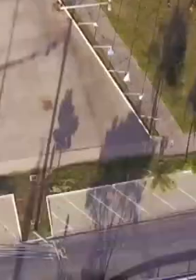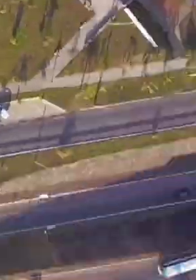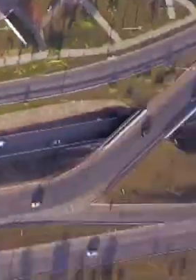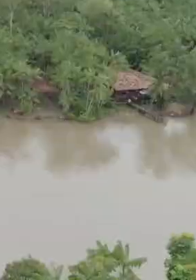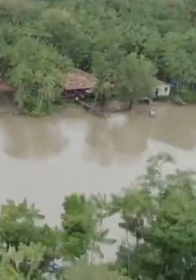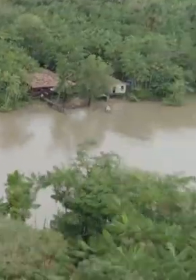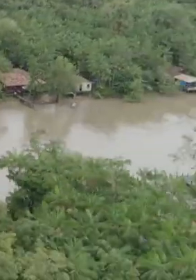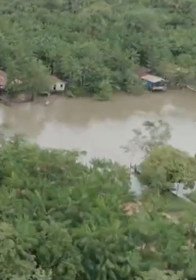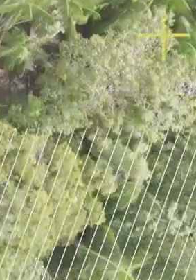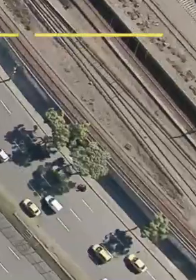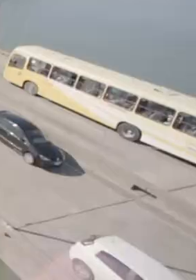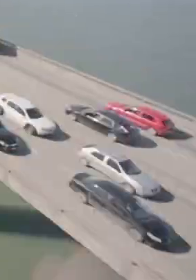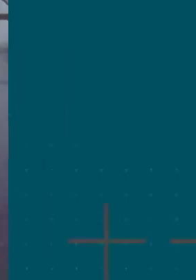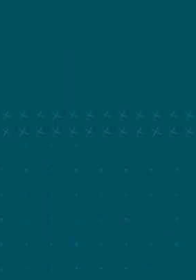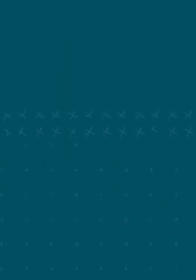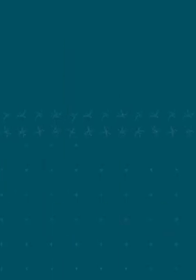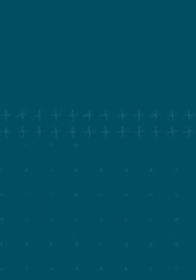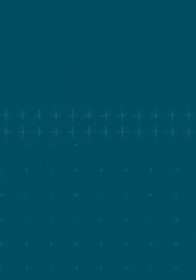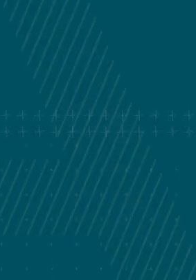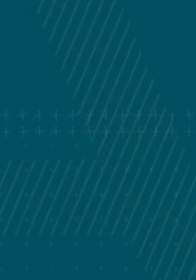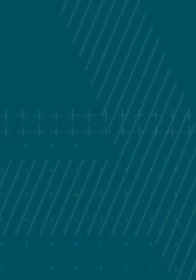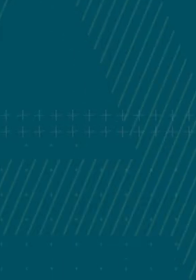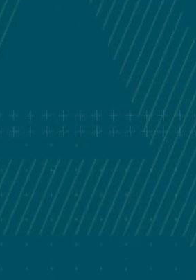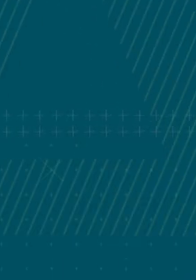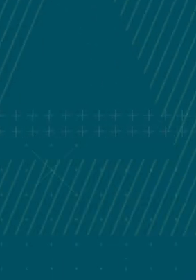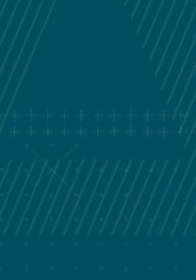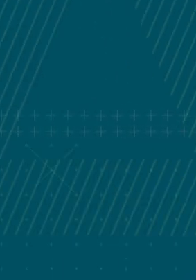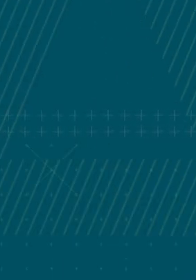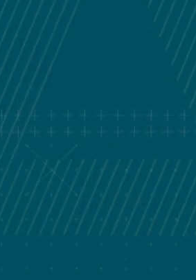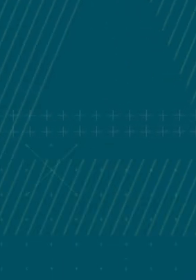e aí